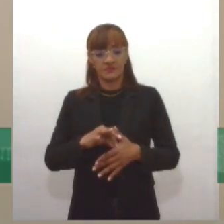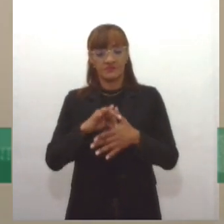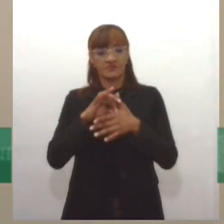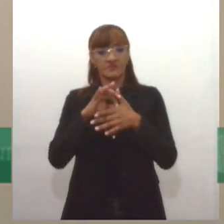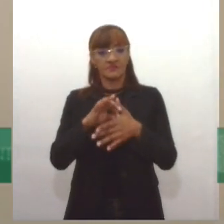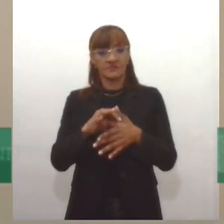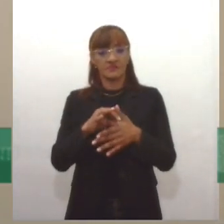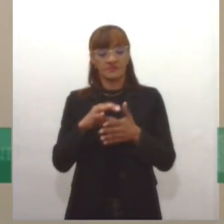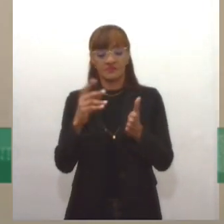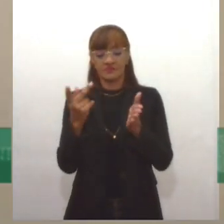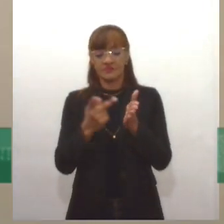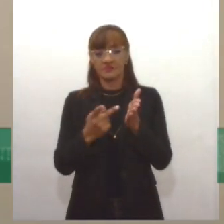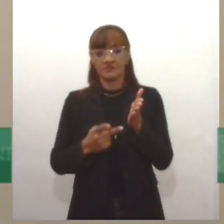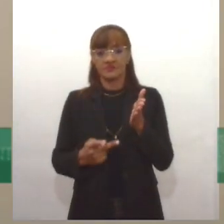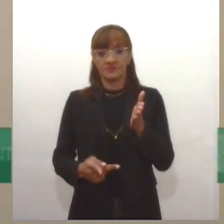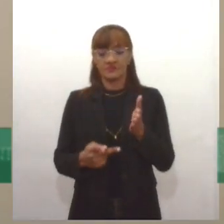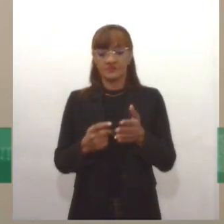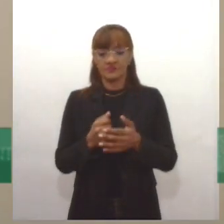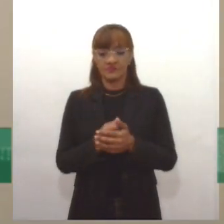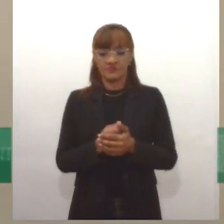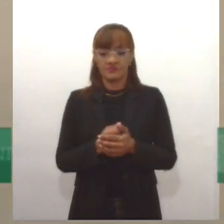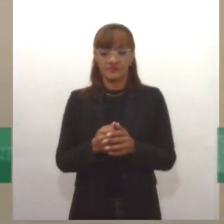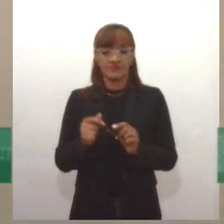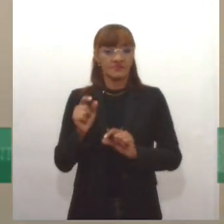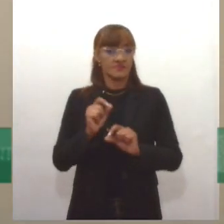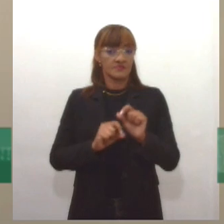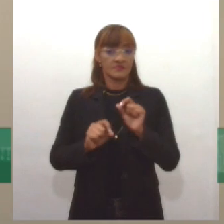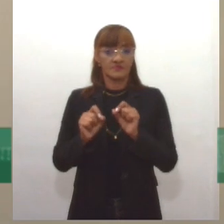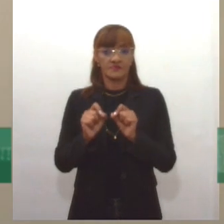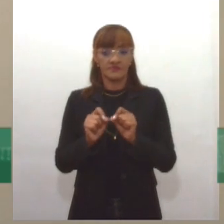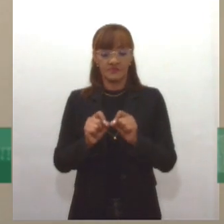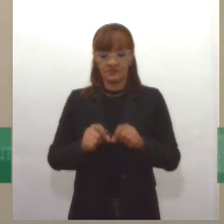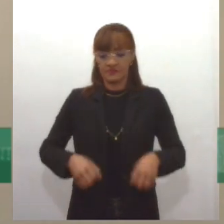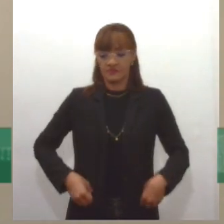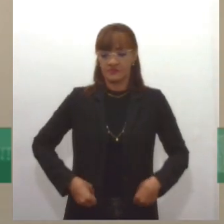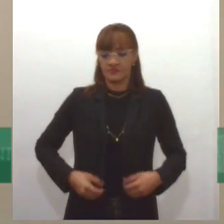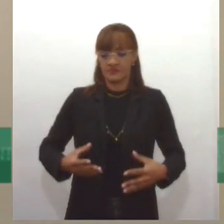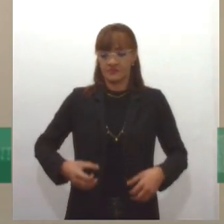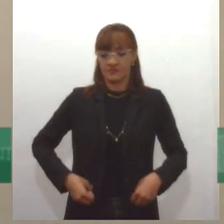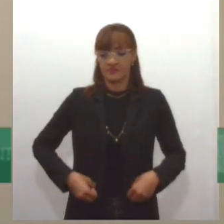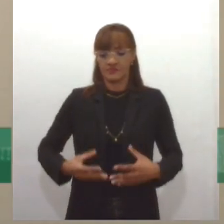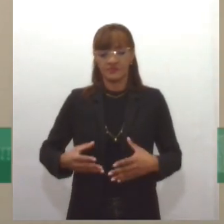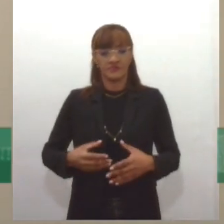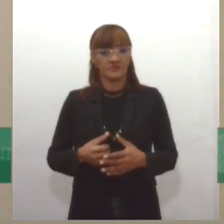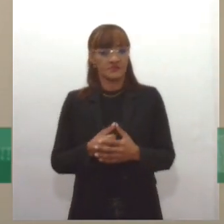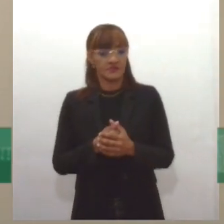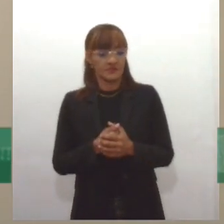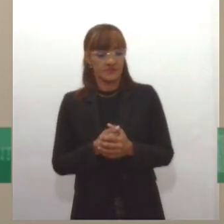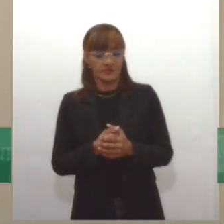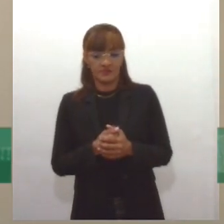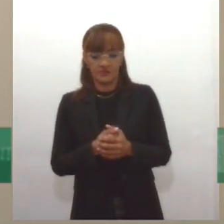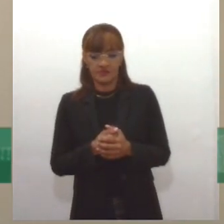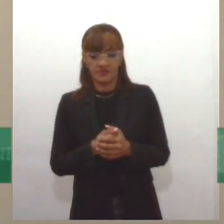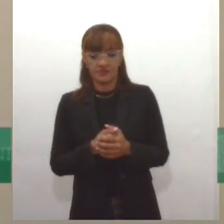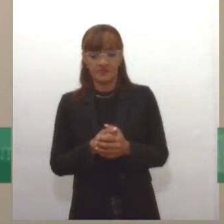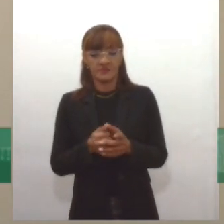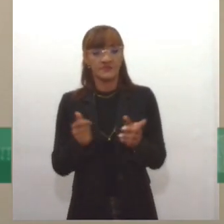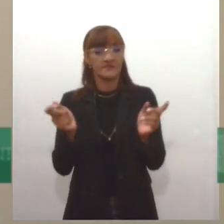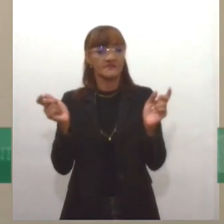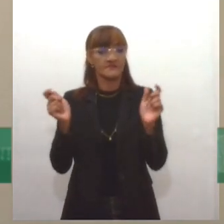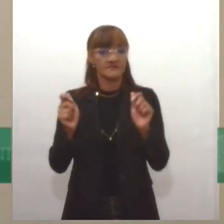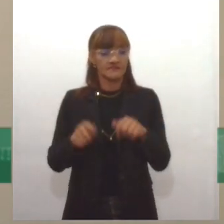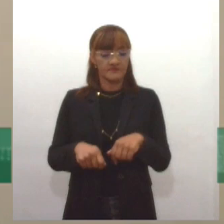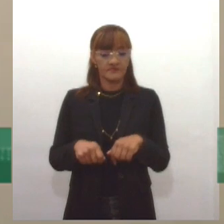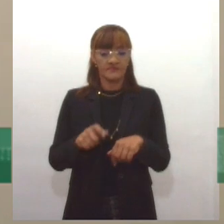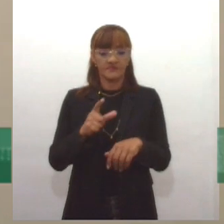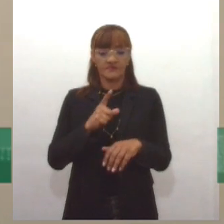no sentido de que essas despesas deveriam serem incluídas, apesar